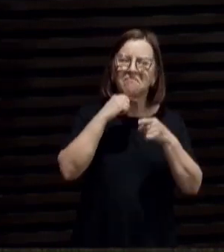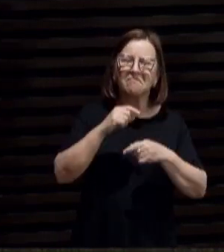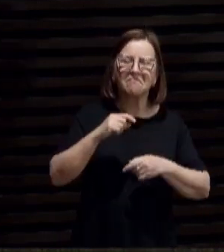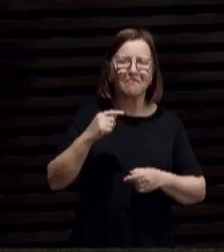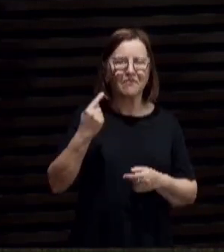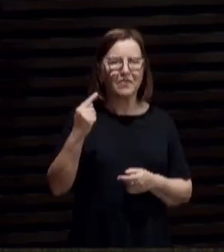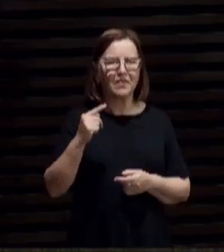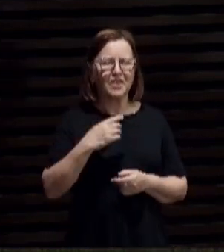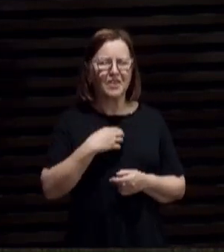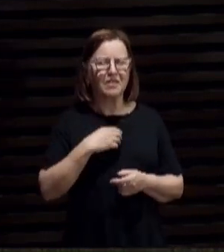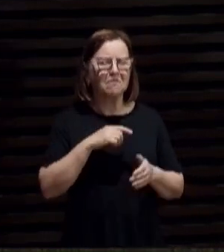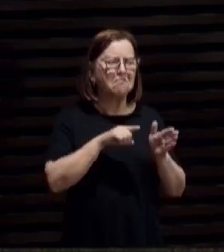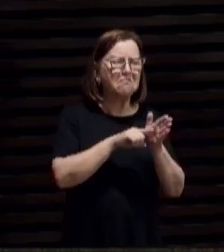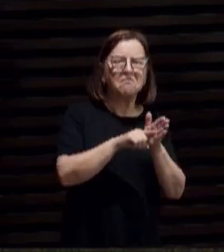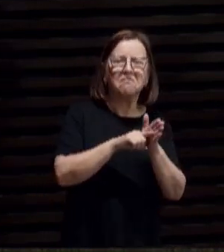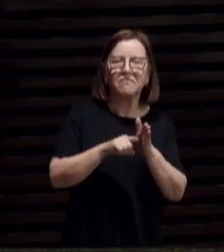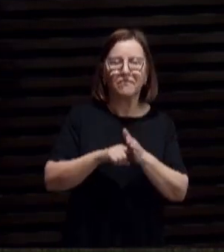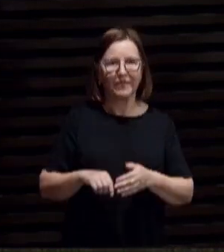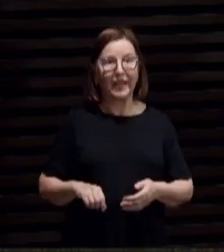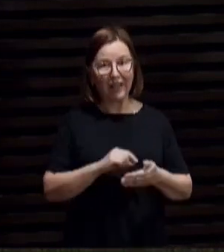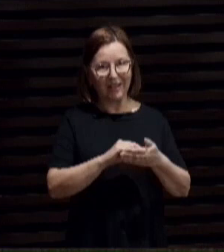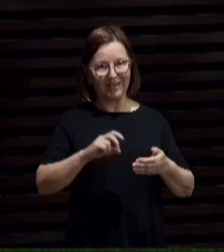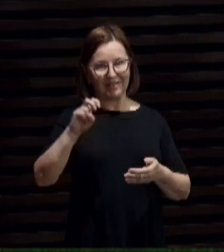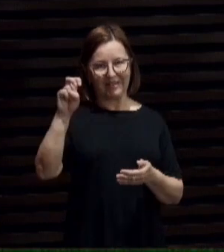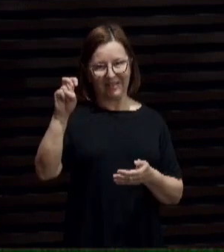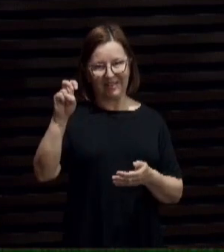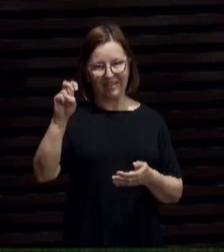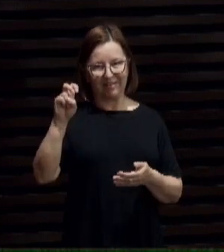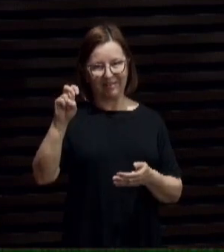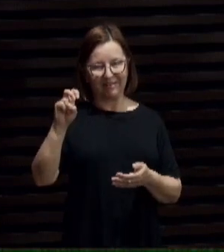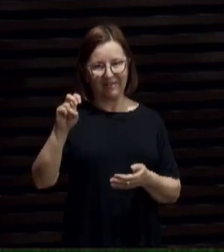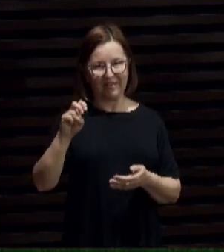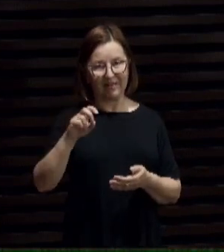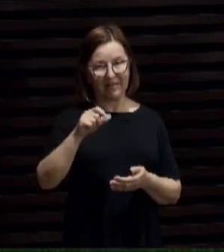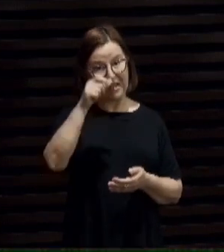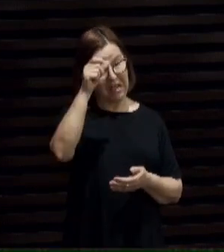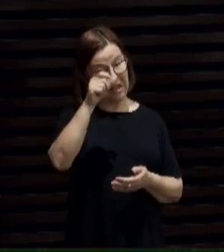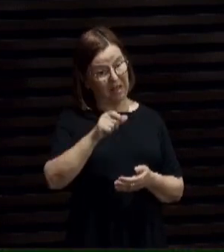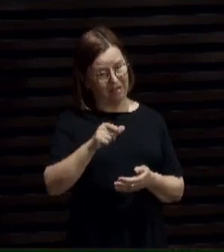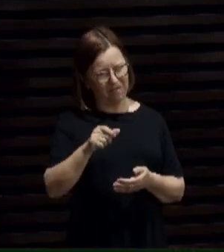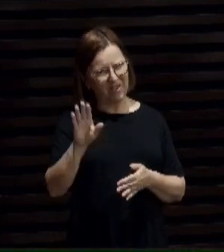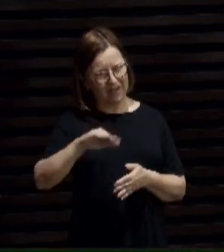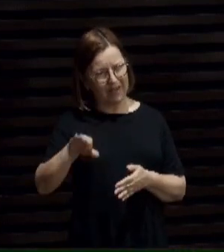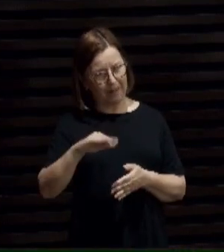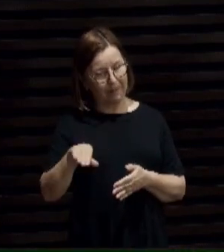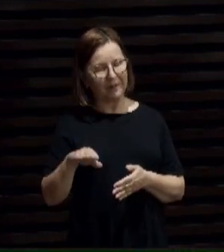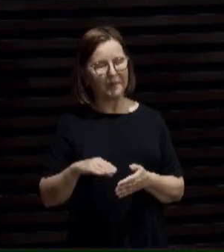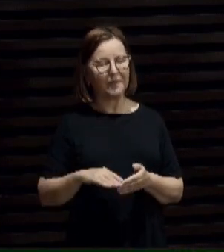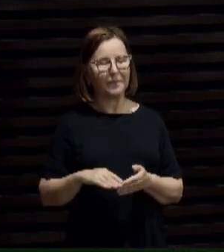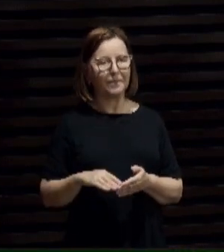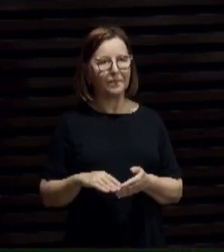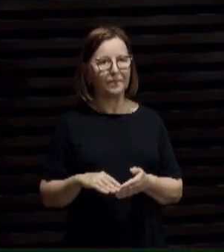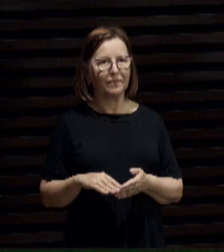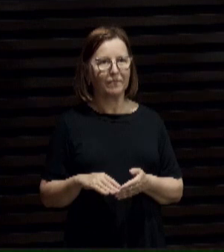de indagar. No versículo 5, o estranho faz um contato gentil com